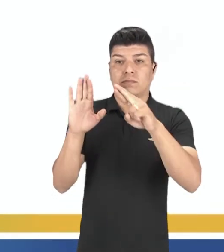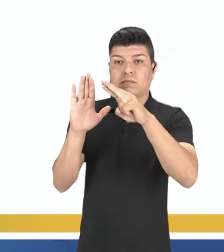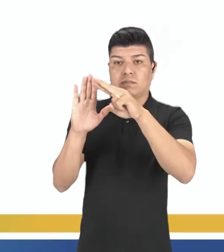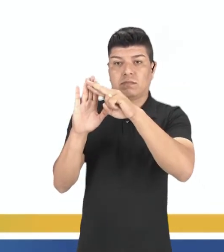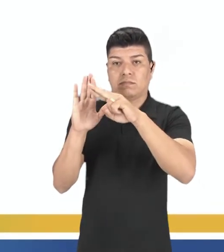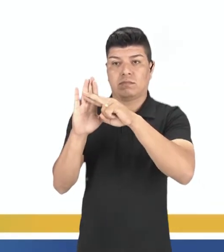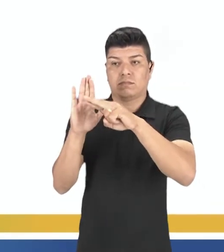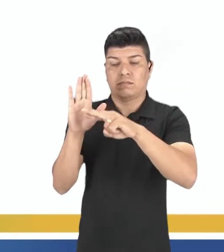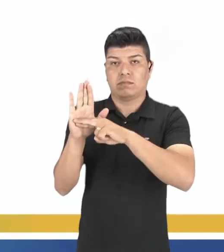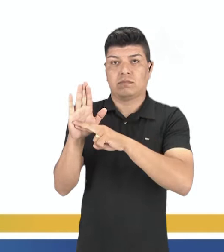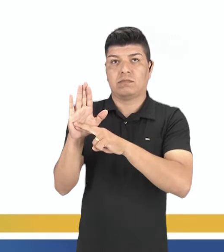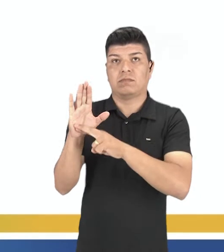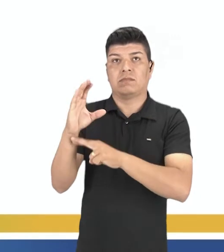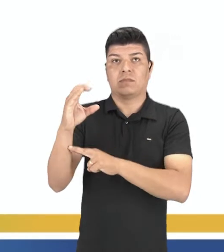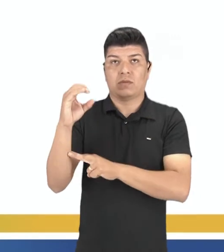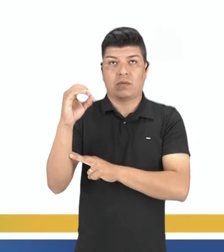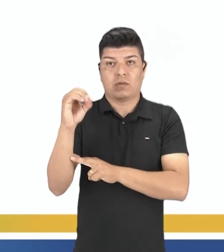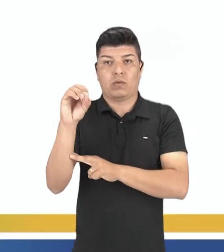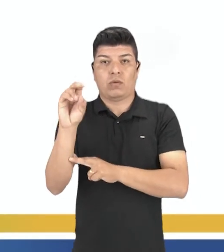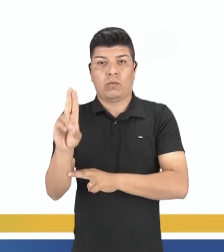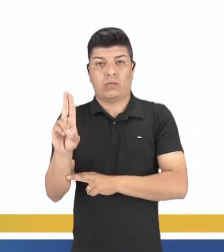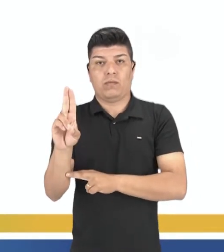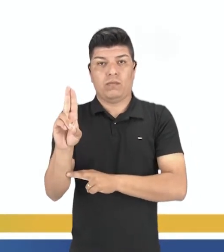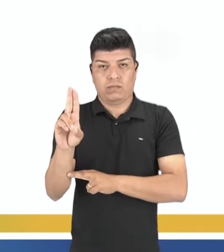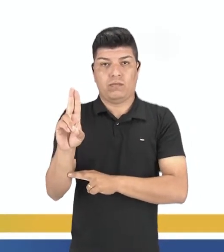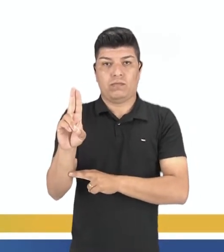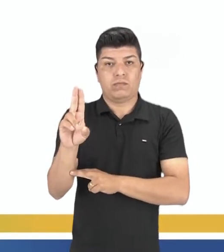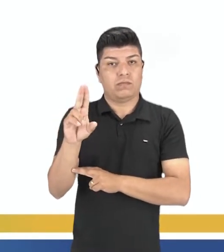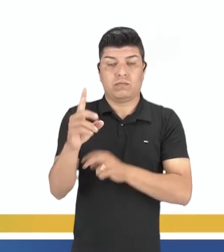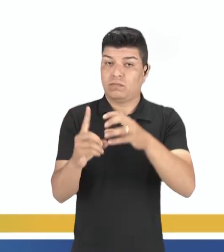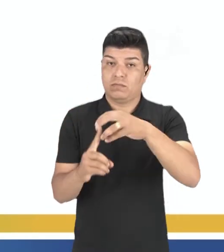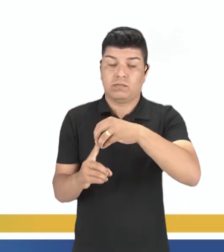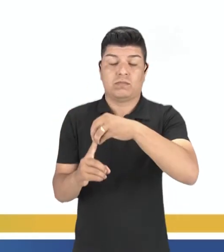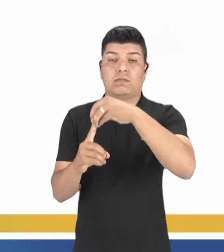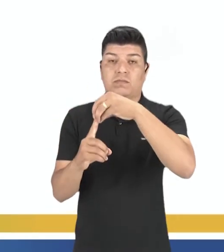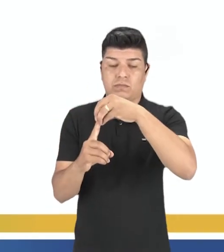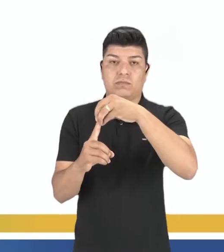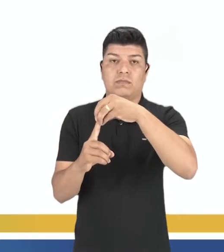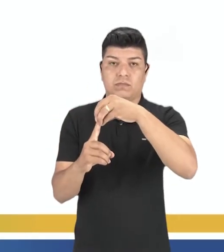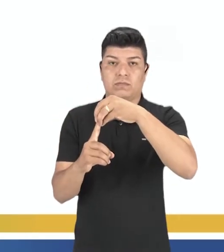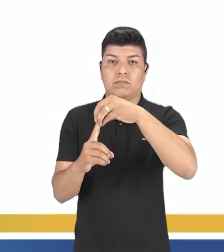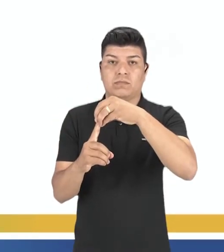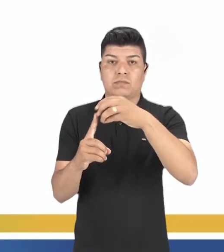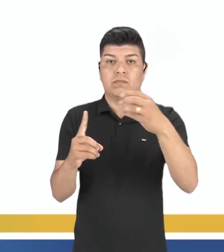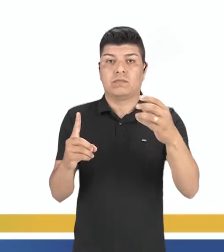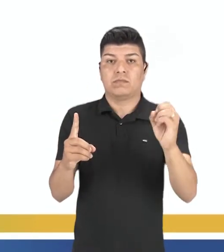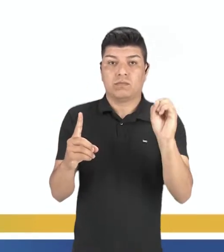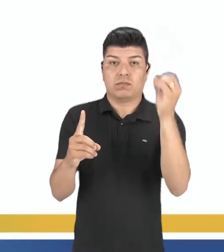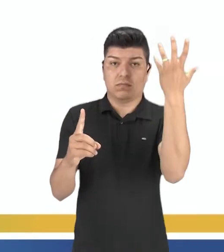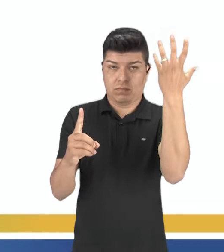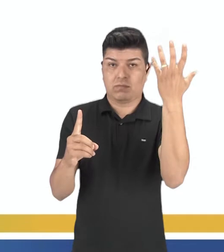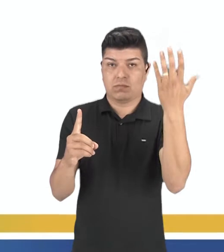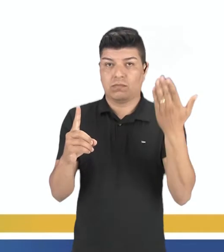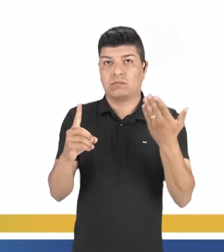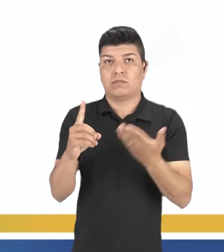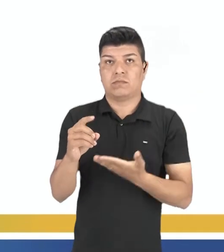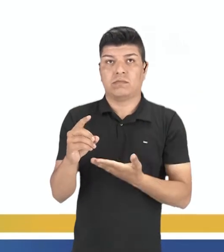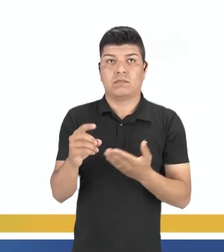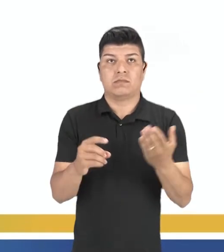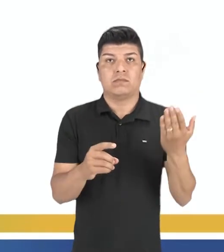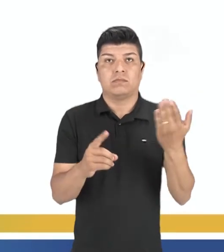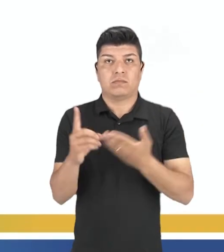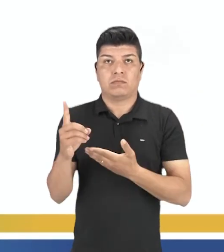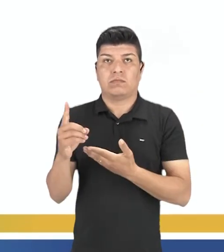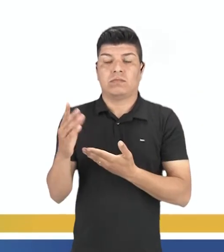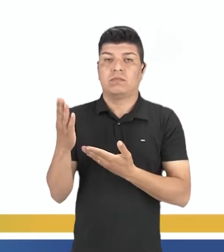Nesse caso, os eventos eles são exclusivos, ou seja, o que acontece no indivíduo 1 ou no